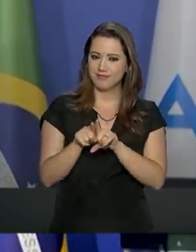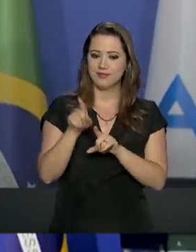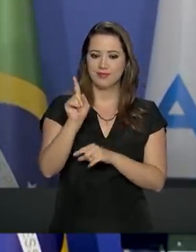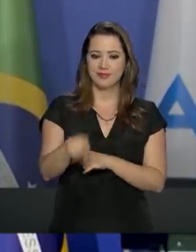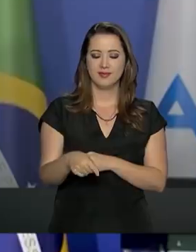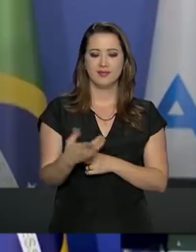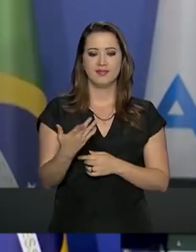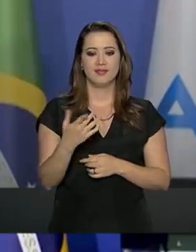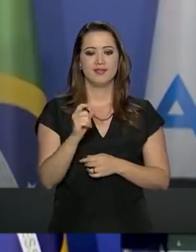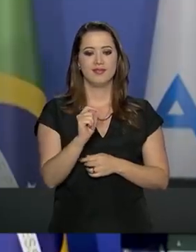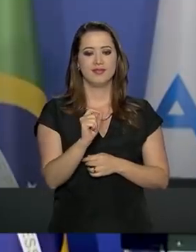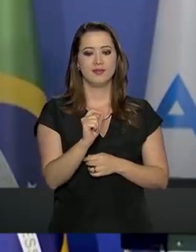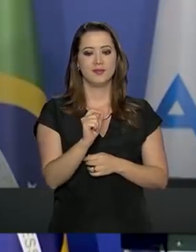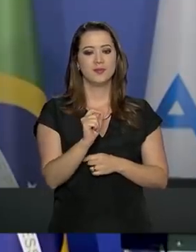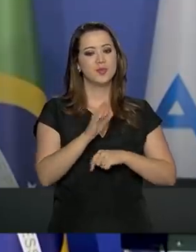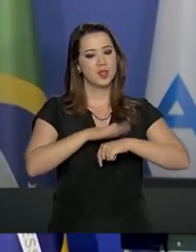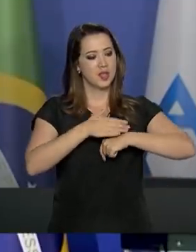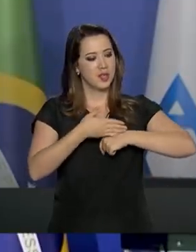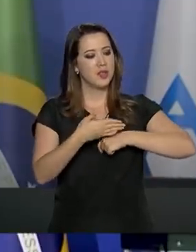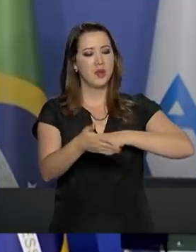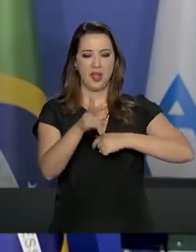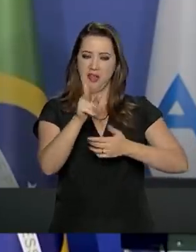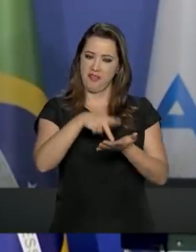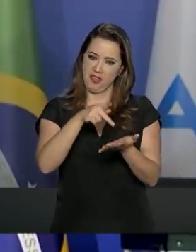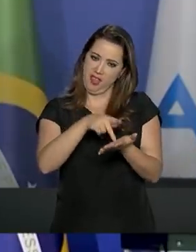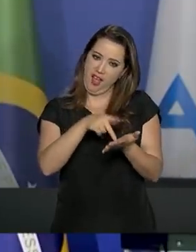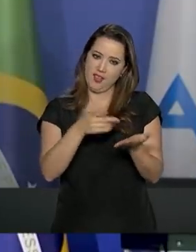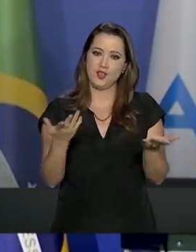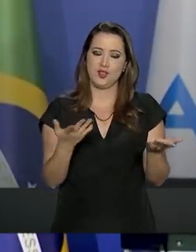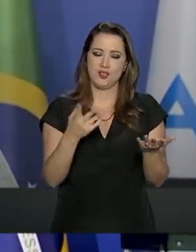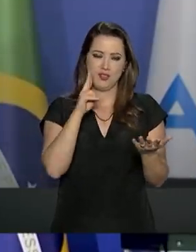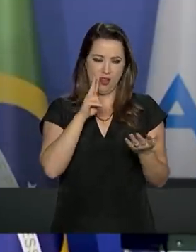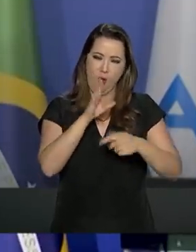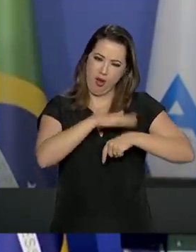Chronologically, that is correct. Cronologicamente, é